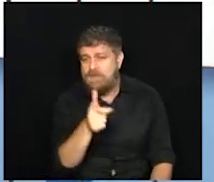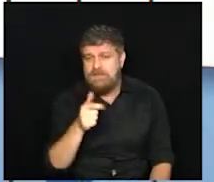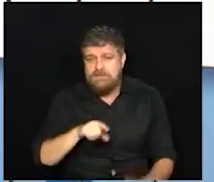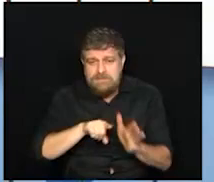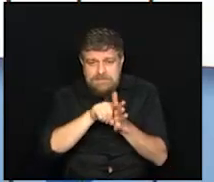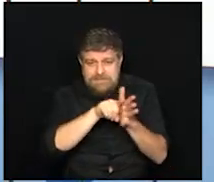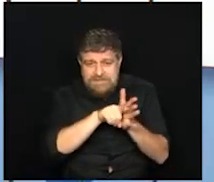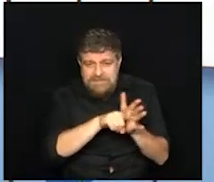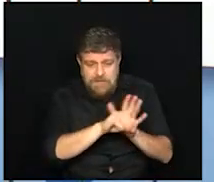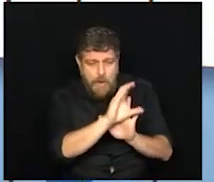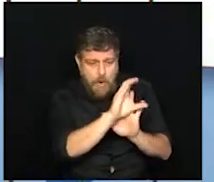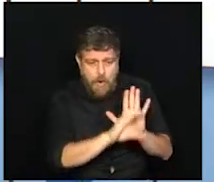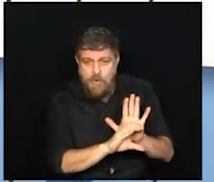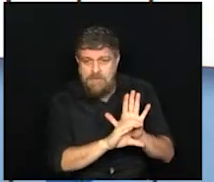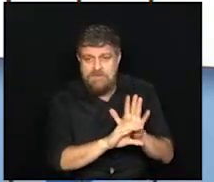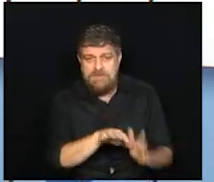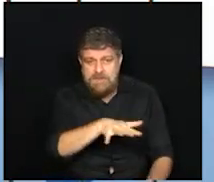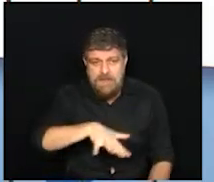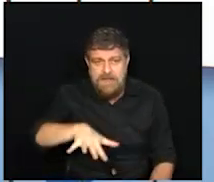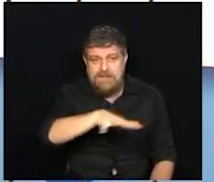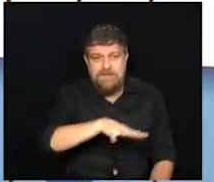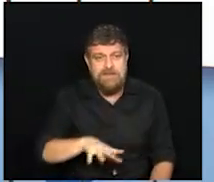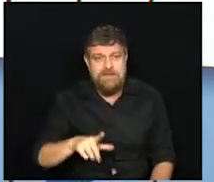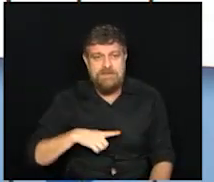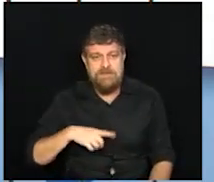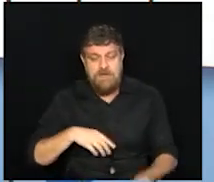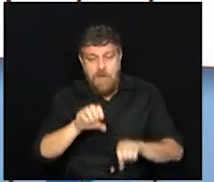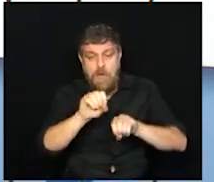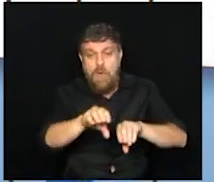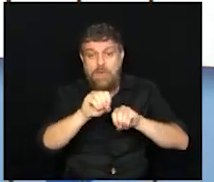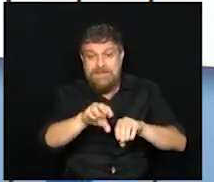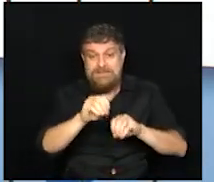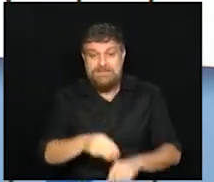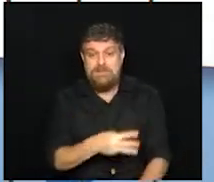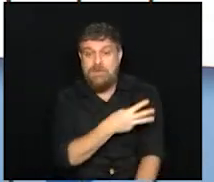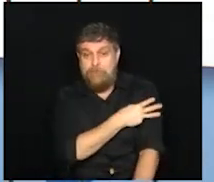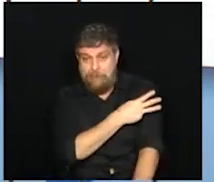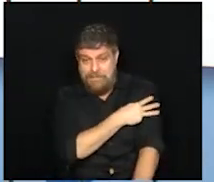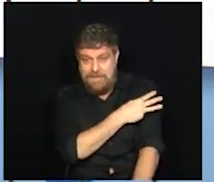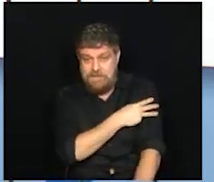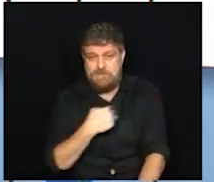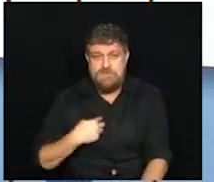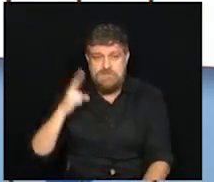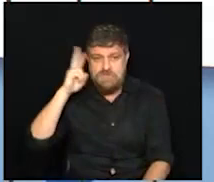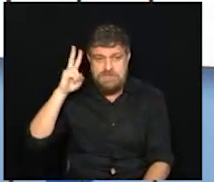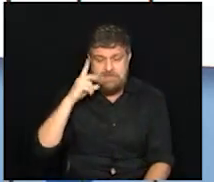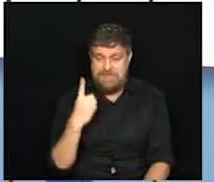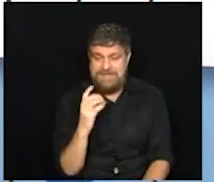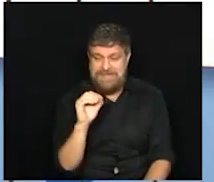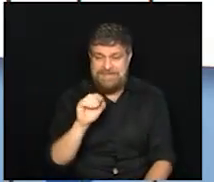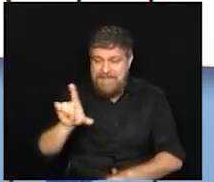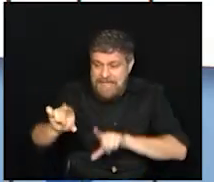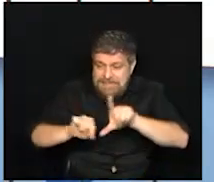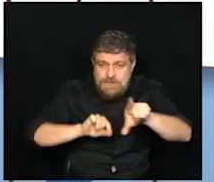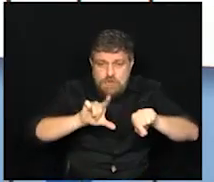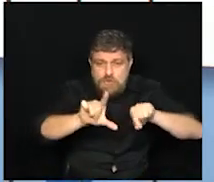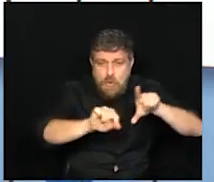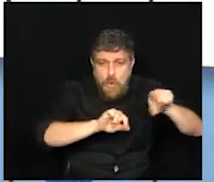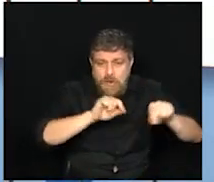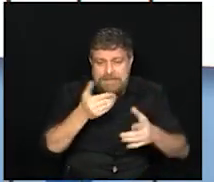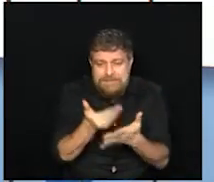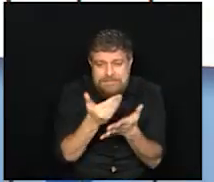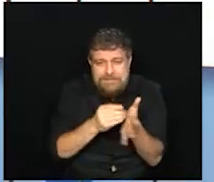aprofundamentos curriculares dos itinerários formativos do novo ensino médio. A gente lembra que são 10 opções de